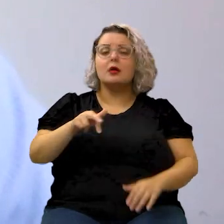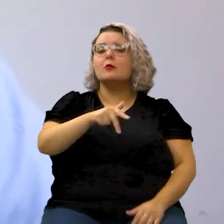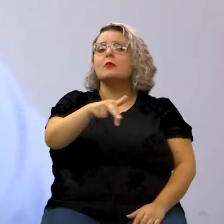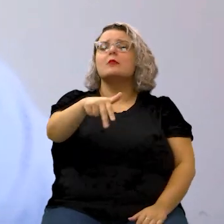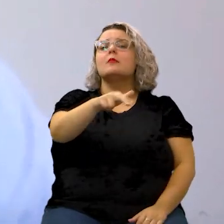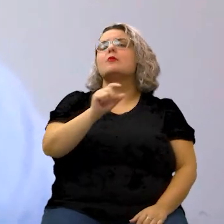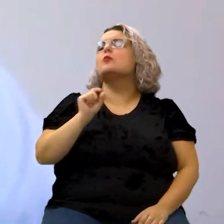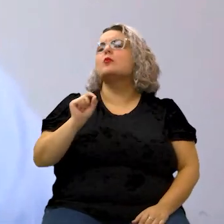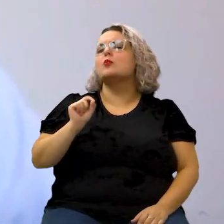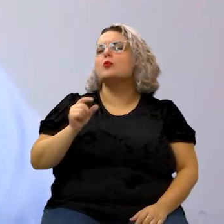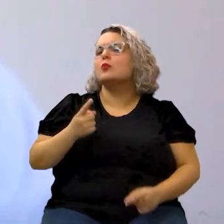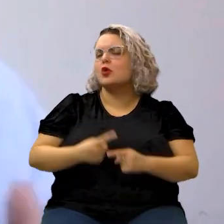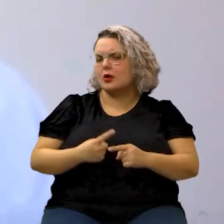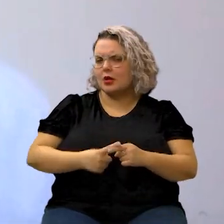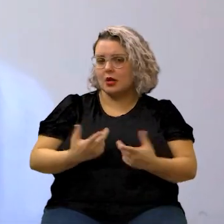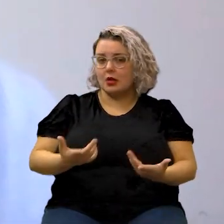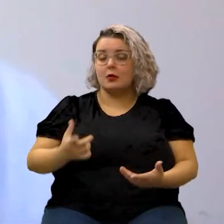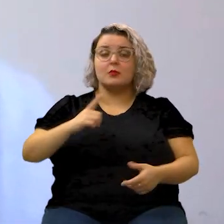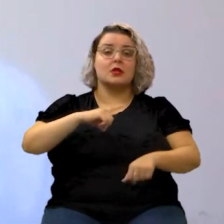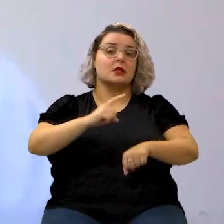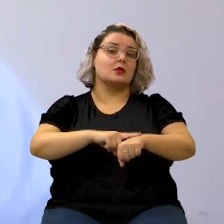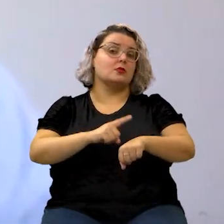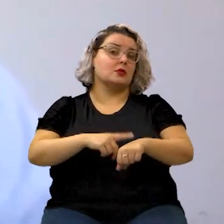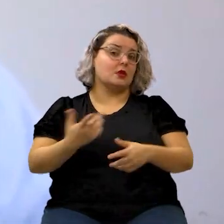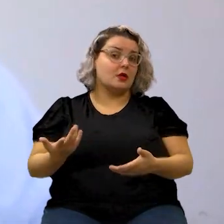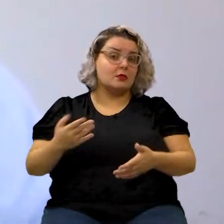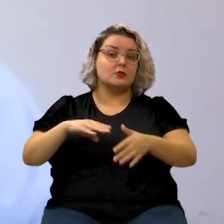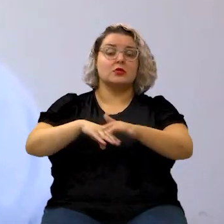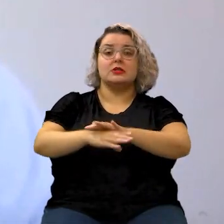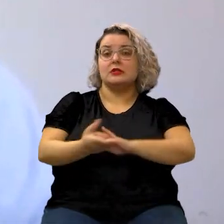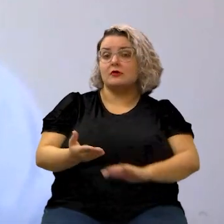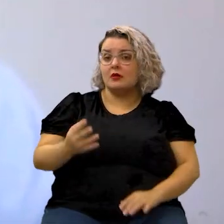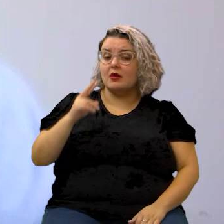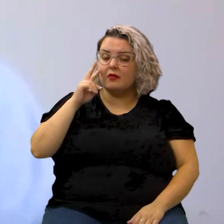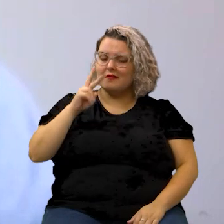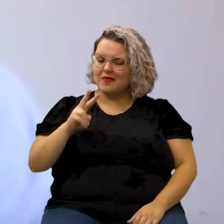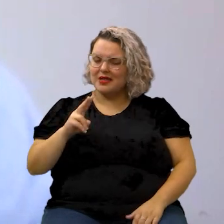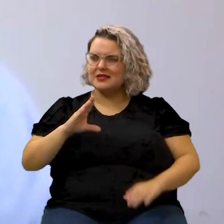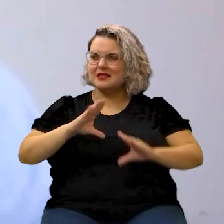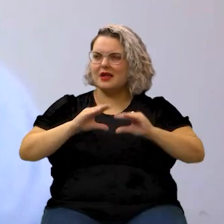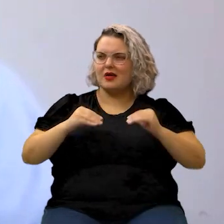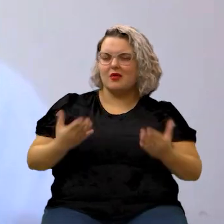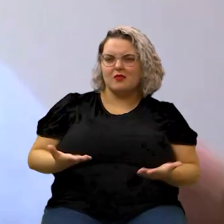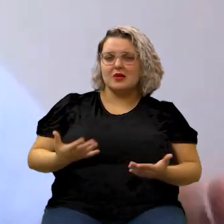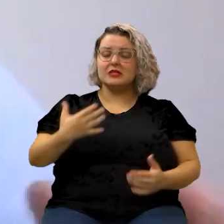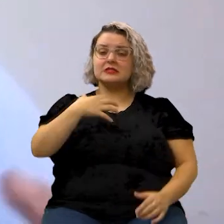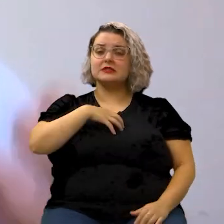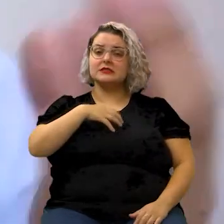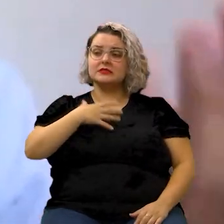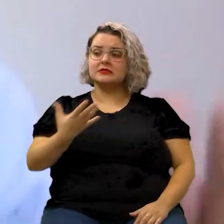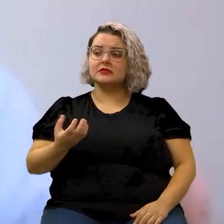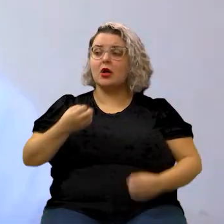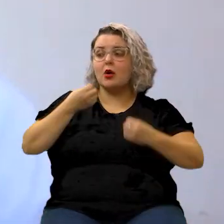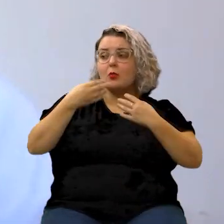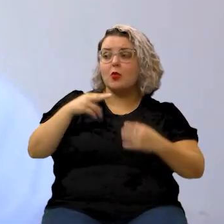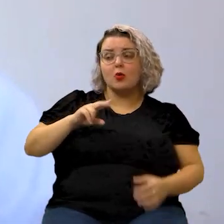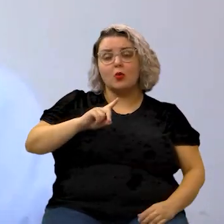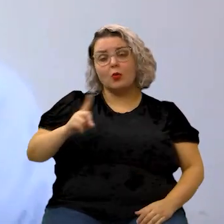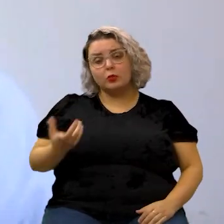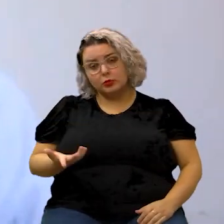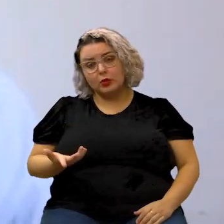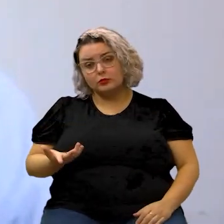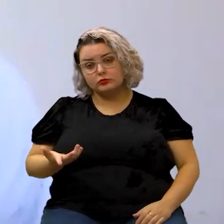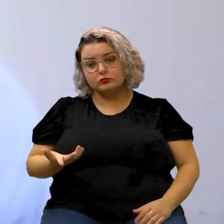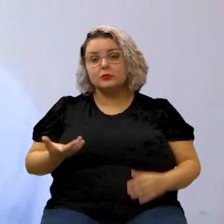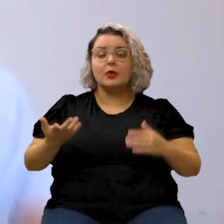para quê? Para você ter um certo treino, para você se habituar com aquele salto e até você sentir se ele é confortável